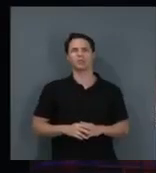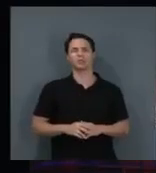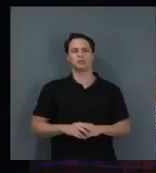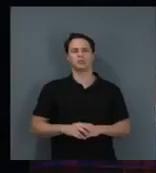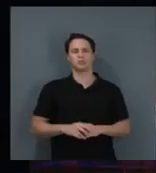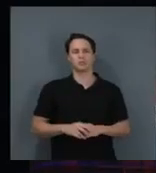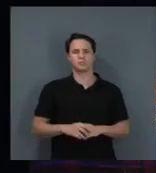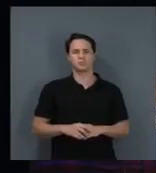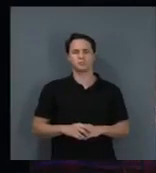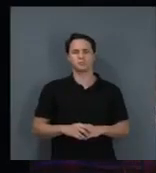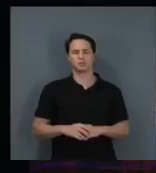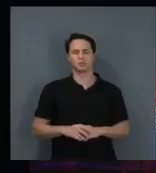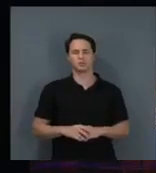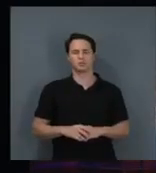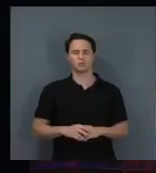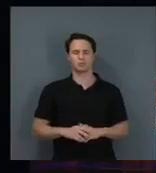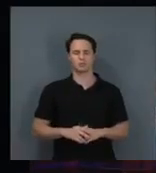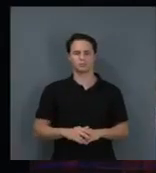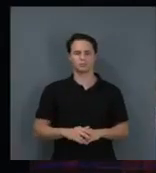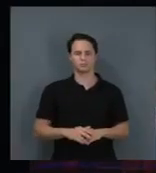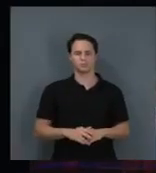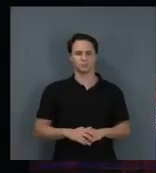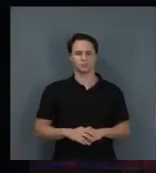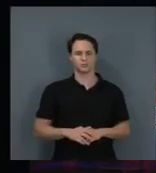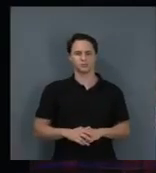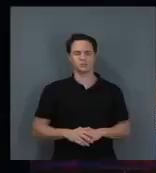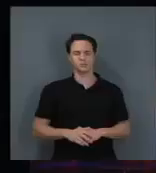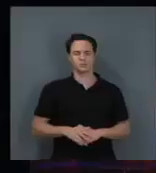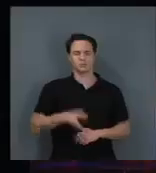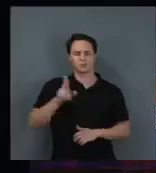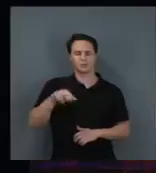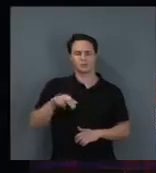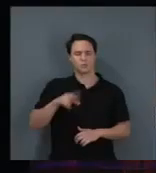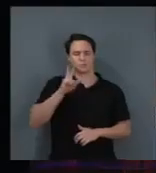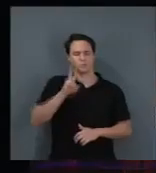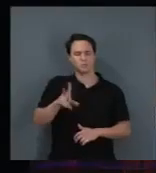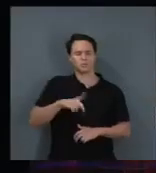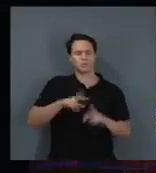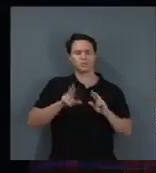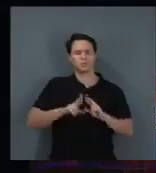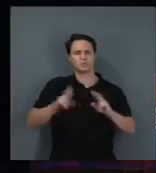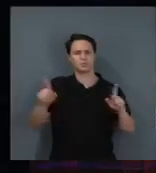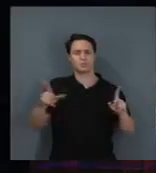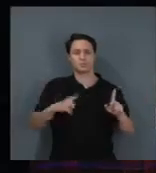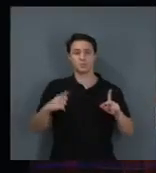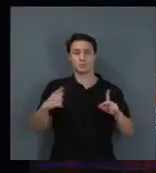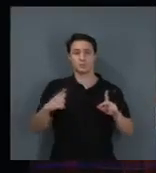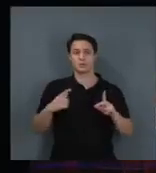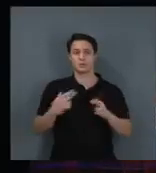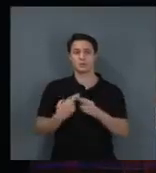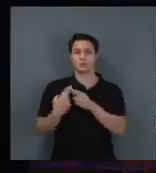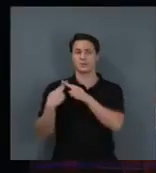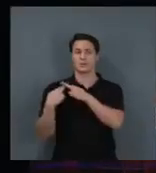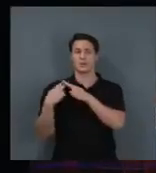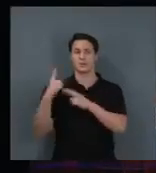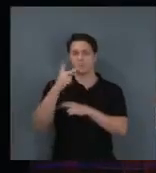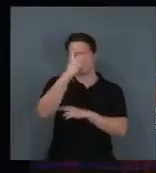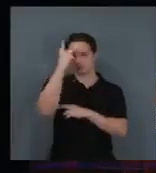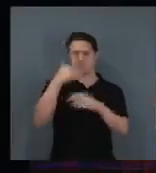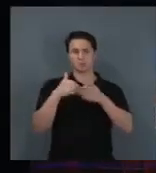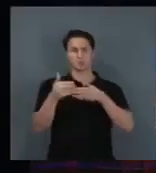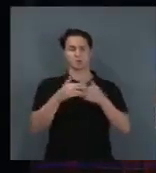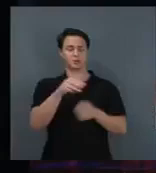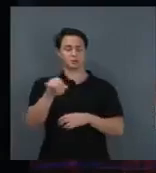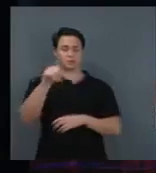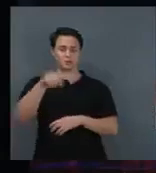Nunca olhou sequer a diferença religiosa, respeitando aqueles que eram católicos e os que não eram